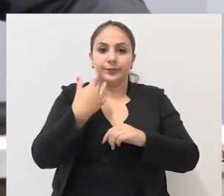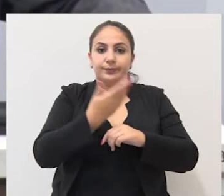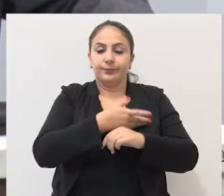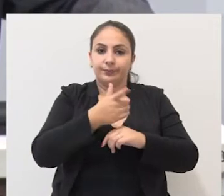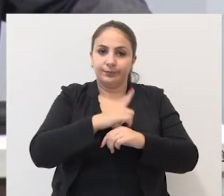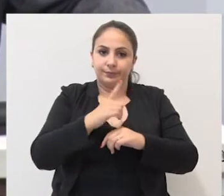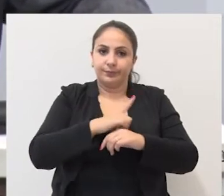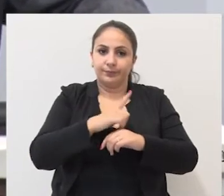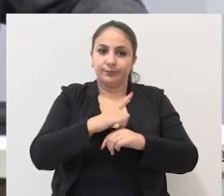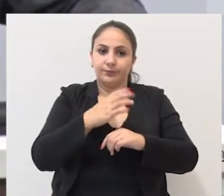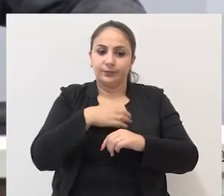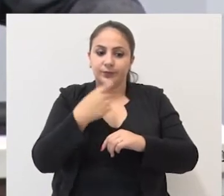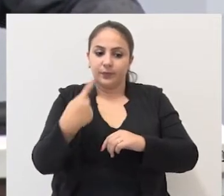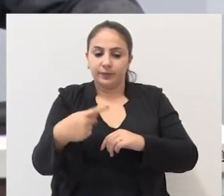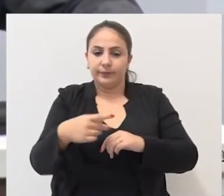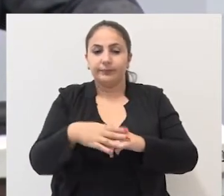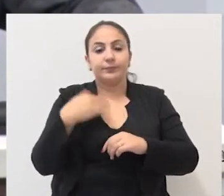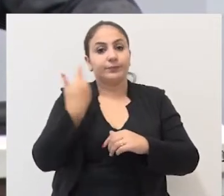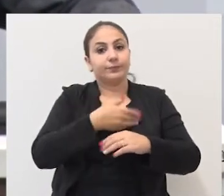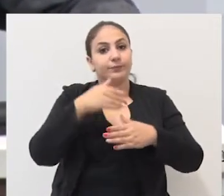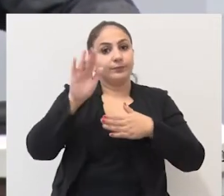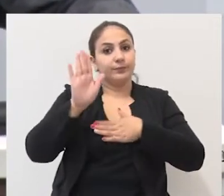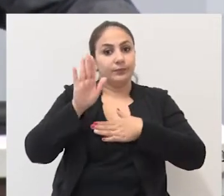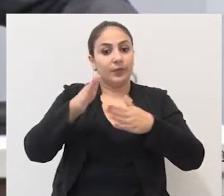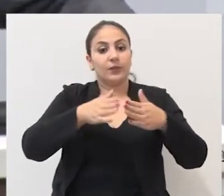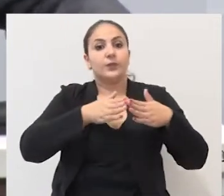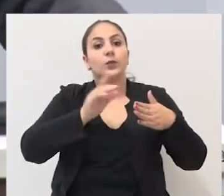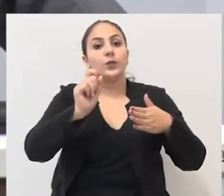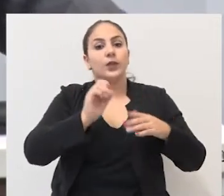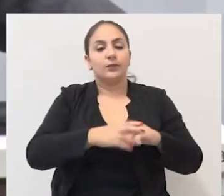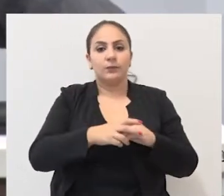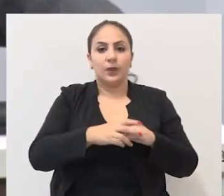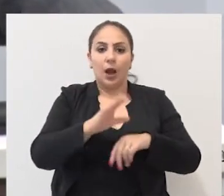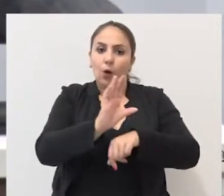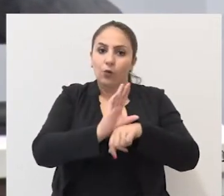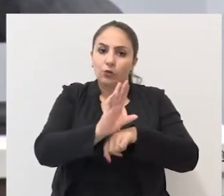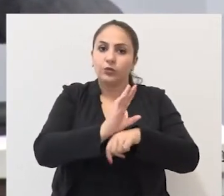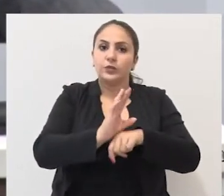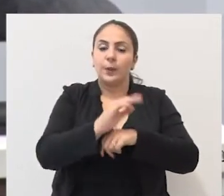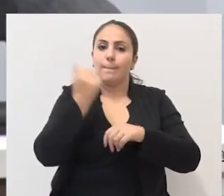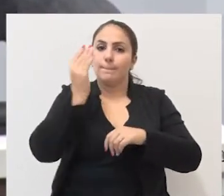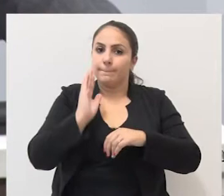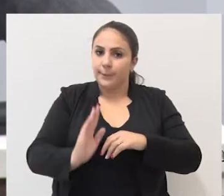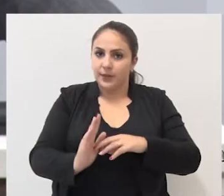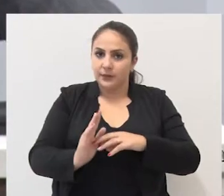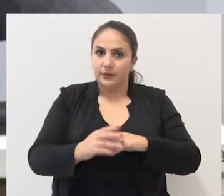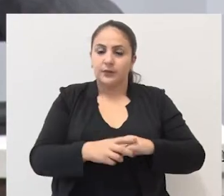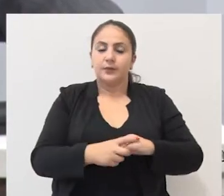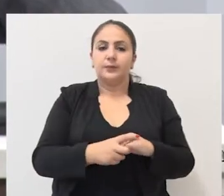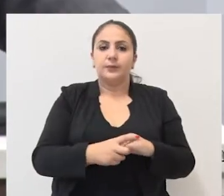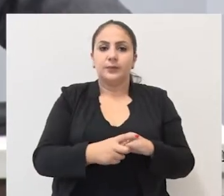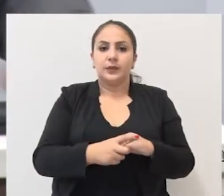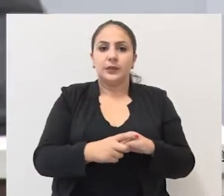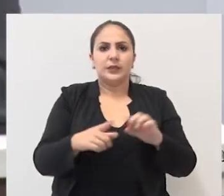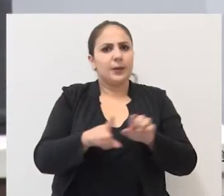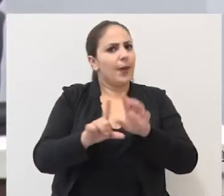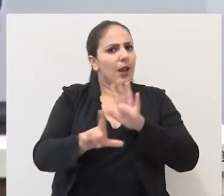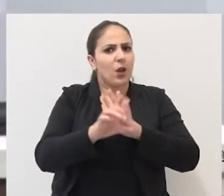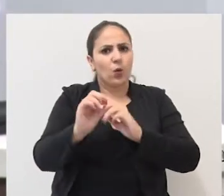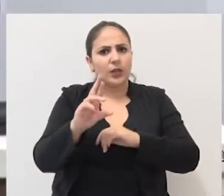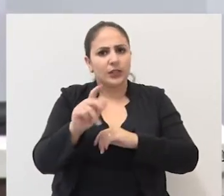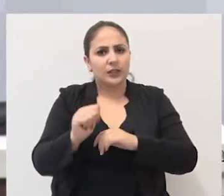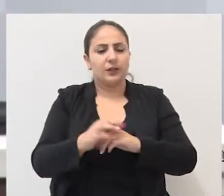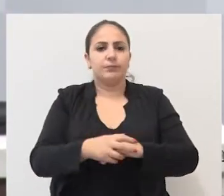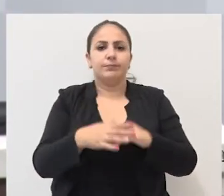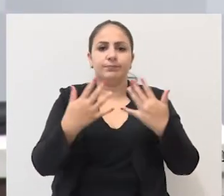nós tomamos posse aqui, nós juramos defender o quê? A Constituição brasileira e a lei orgânica